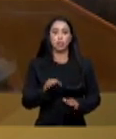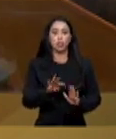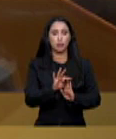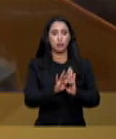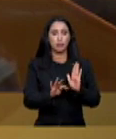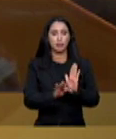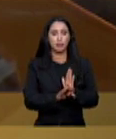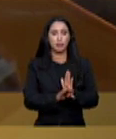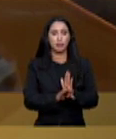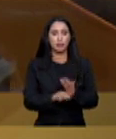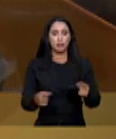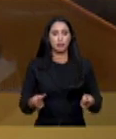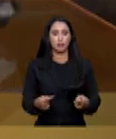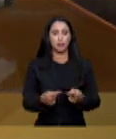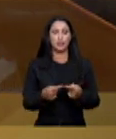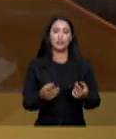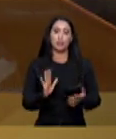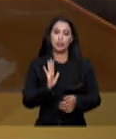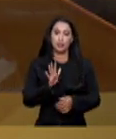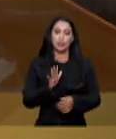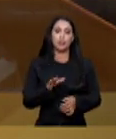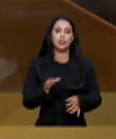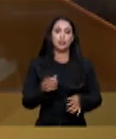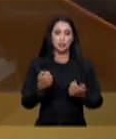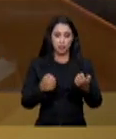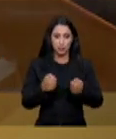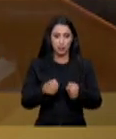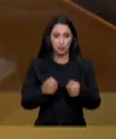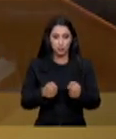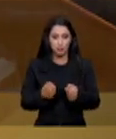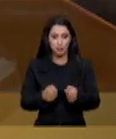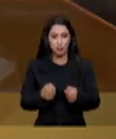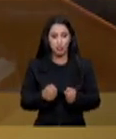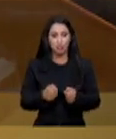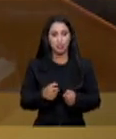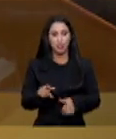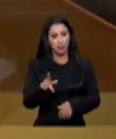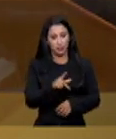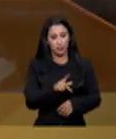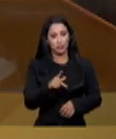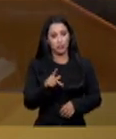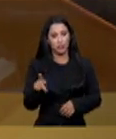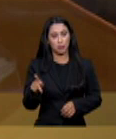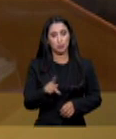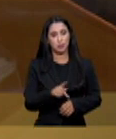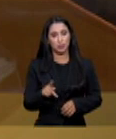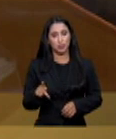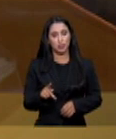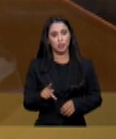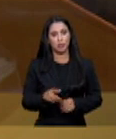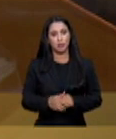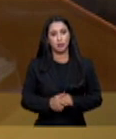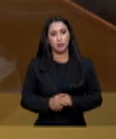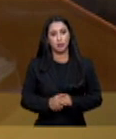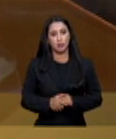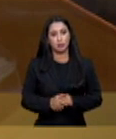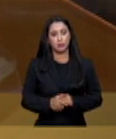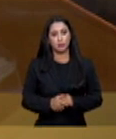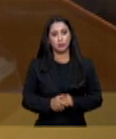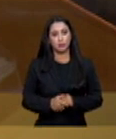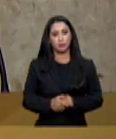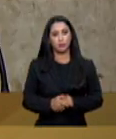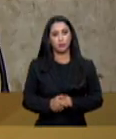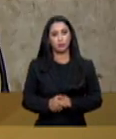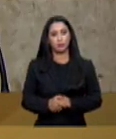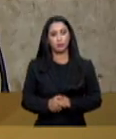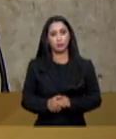tempo, ministro. Se precisar do voto, como falou o nosso presidente, estamos discutindo aqui. Vou tentar uma coesão aqui.